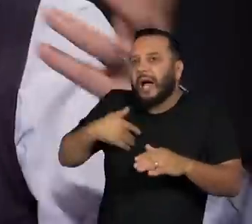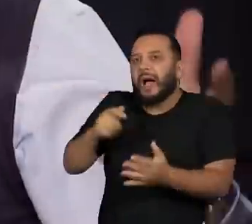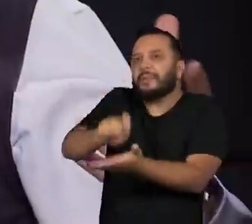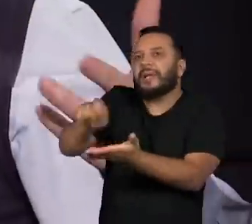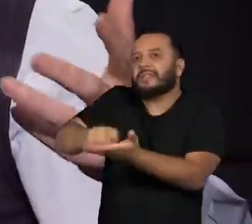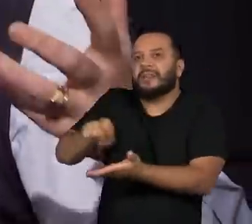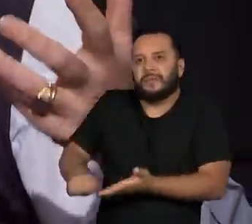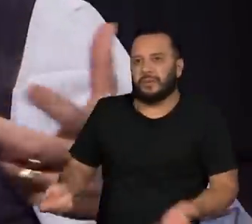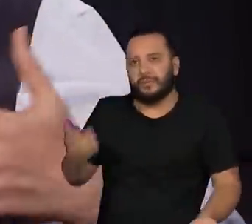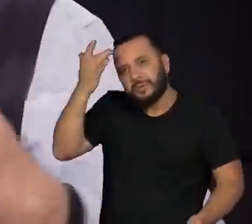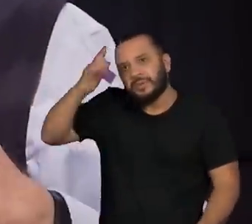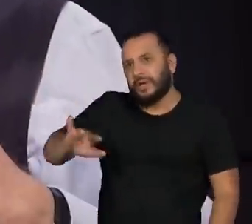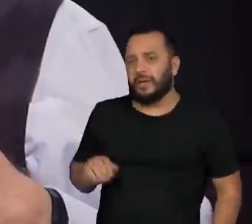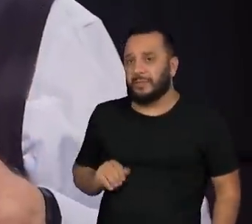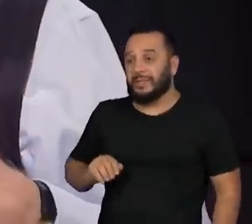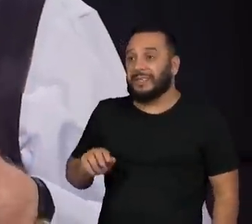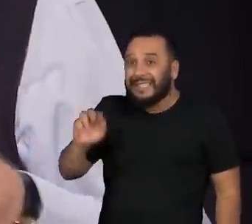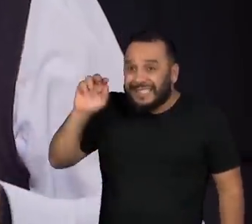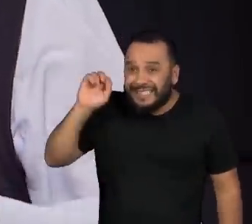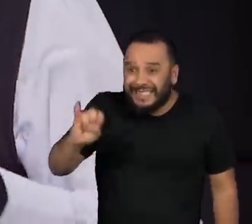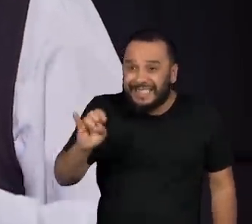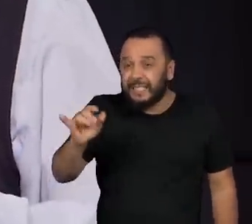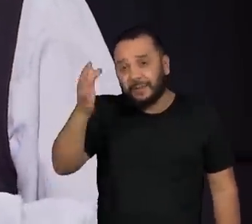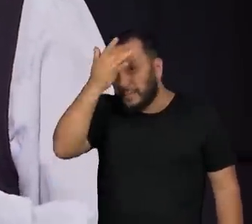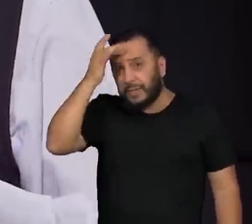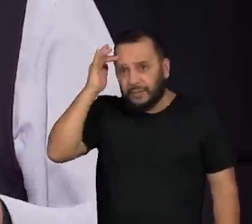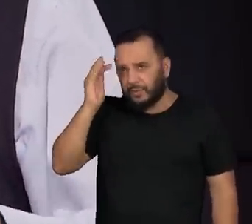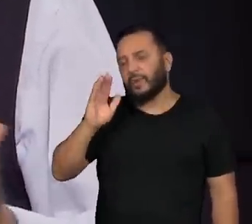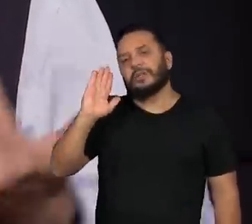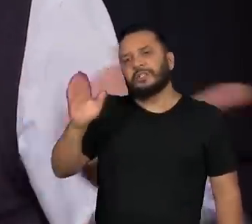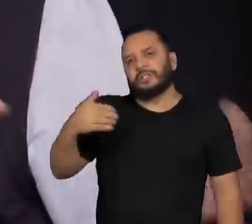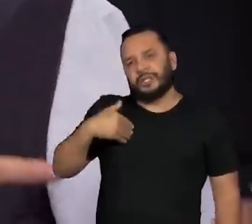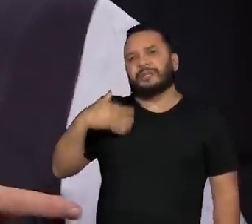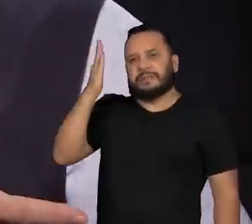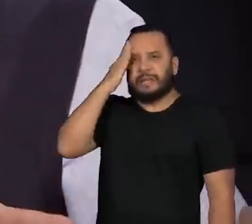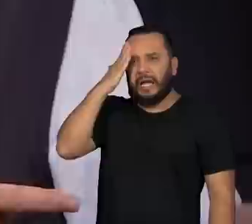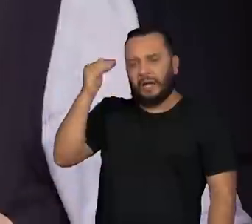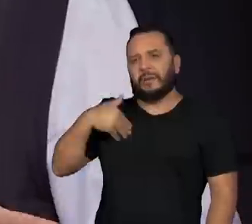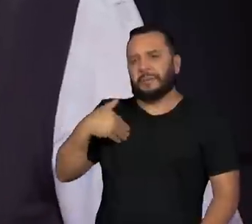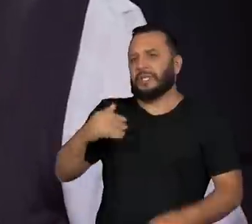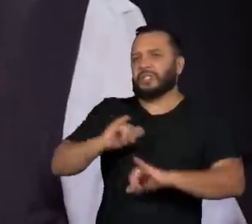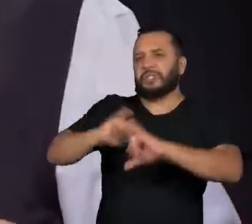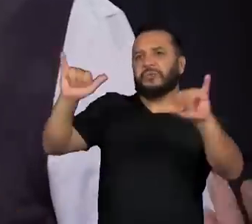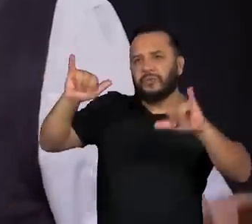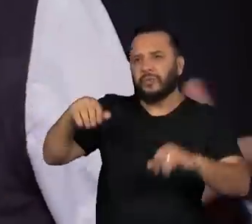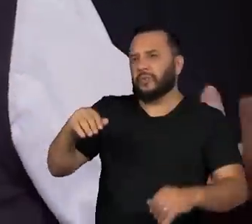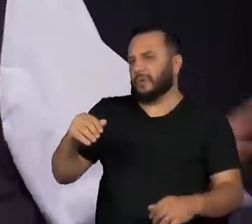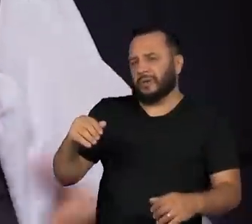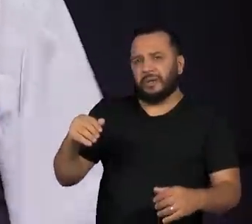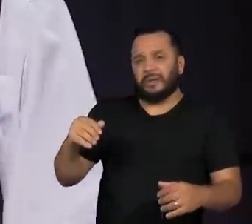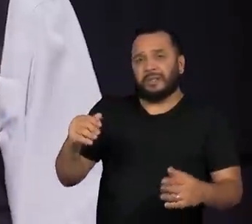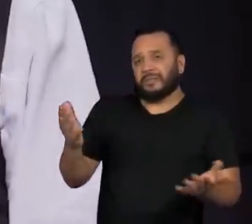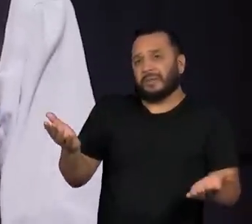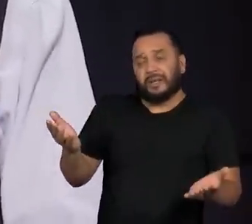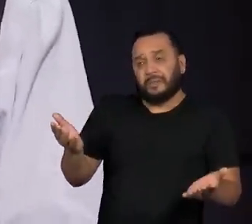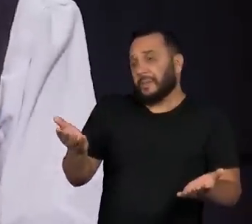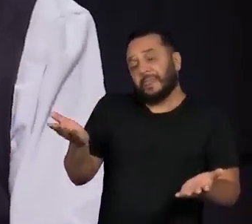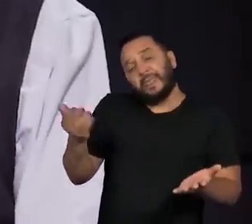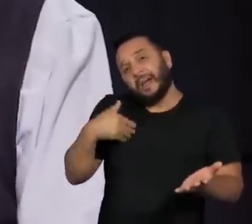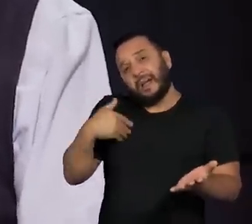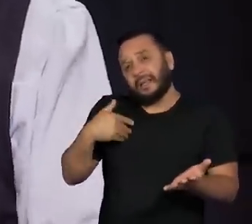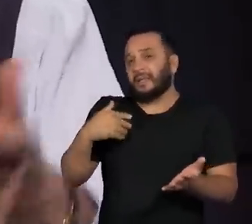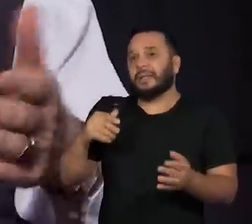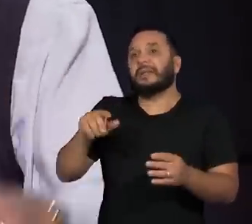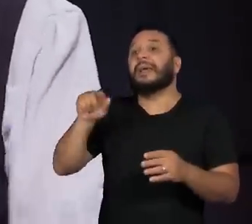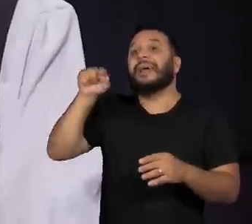difunde isso sem a minha se o meu conhecimento mas que isso é um e recebe isso que não pediu aí você está extrapolando que seria